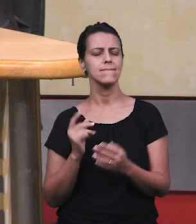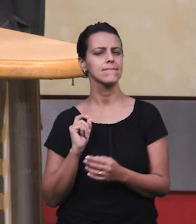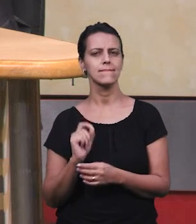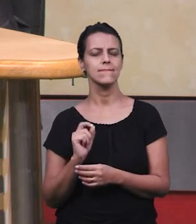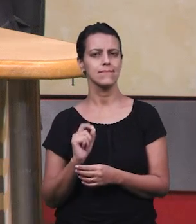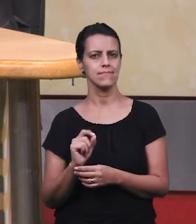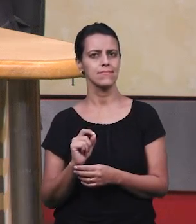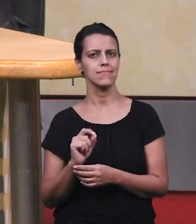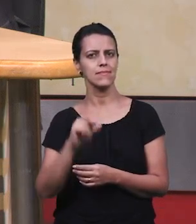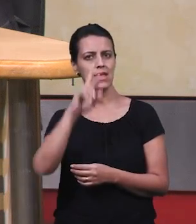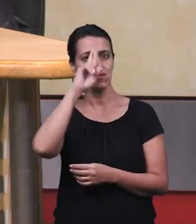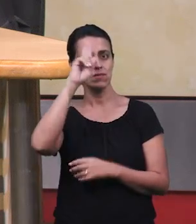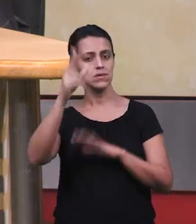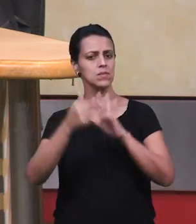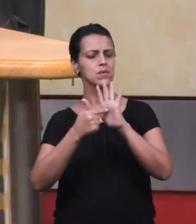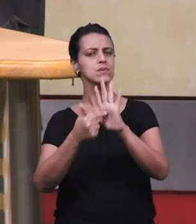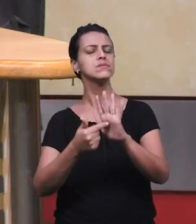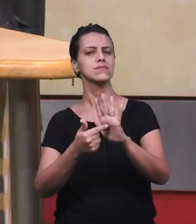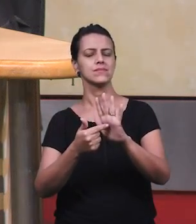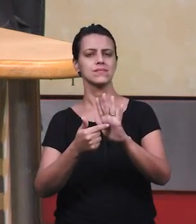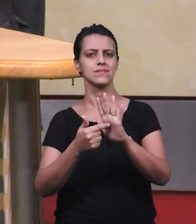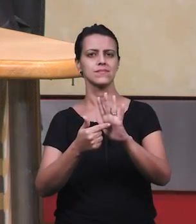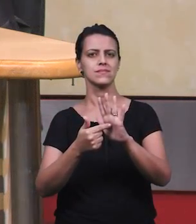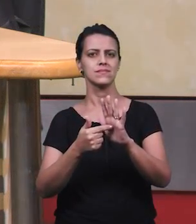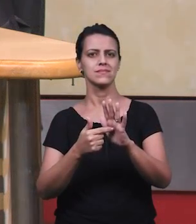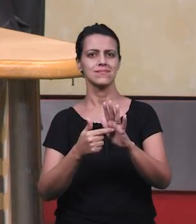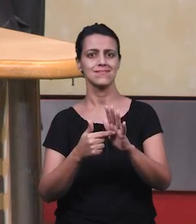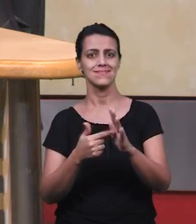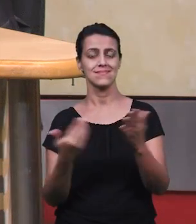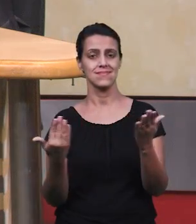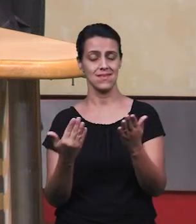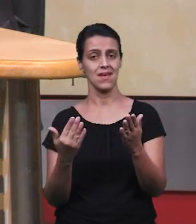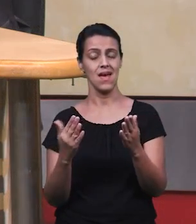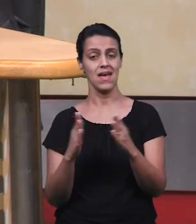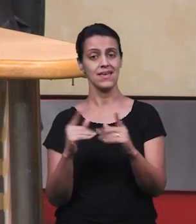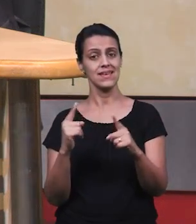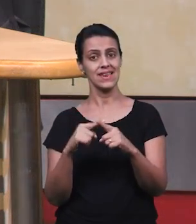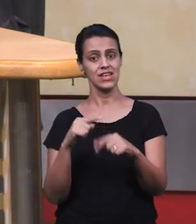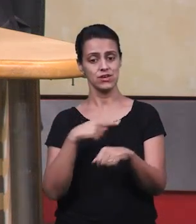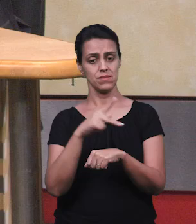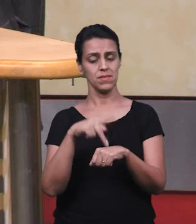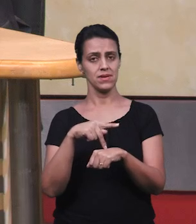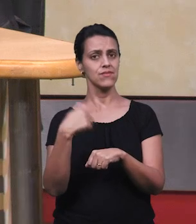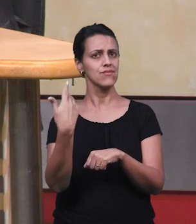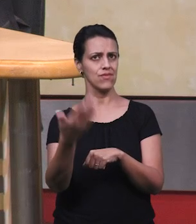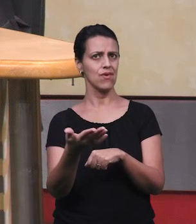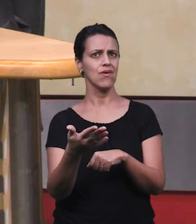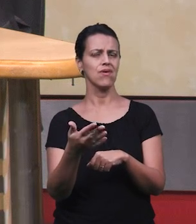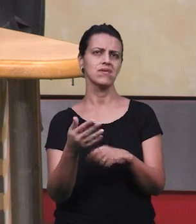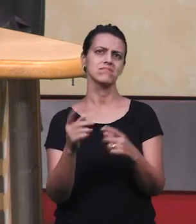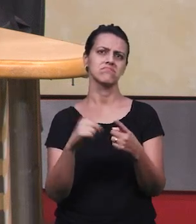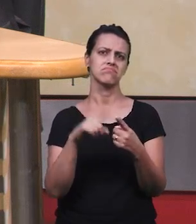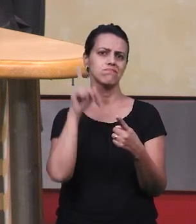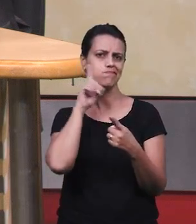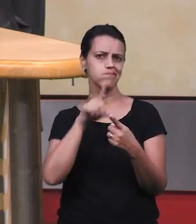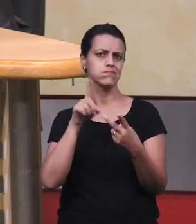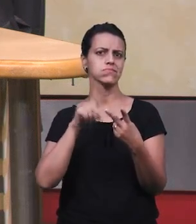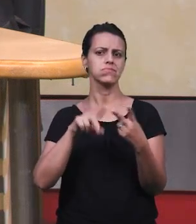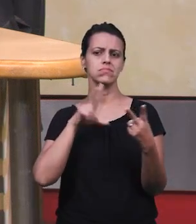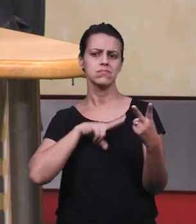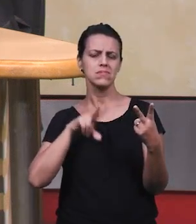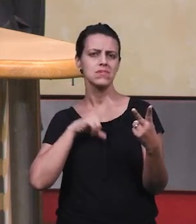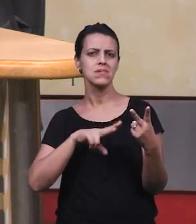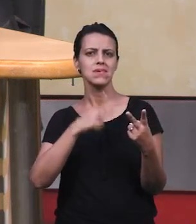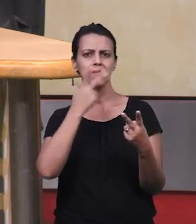mostrou, e as nossas igrejas lá fora, e estamos falando aqui de Estados Unidos e Portugal,